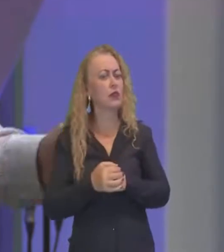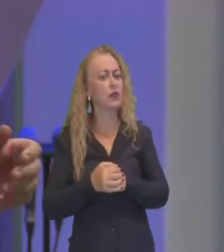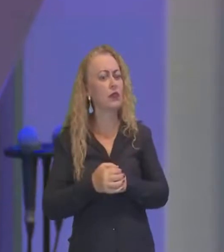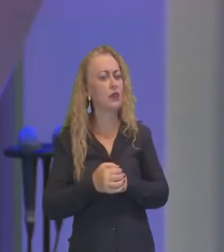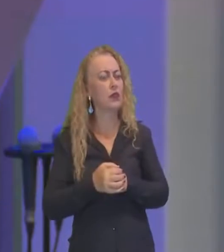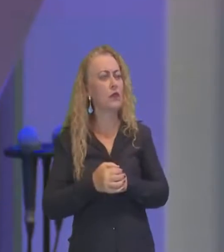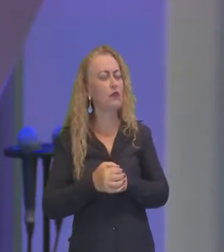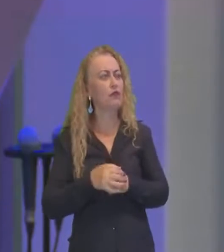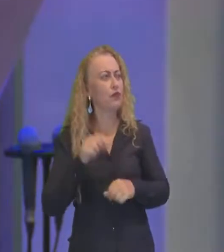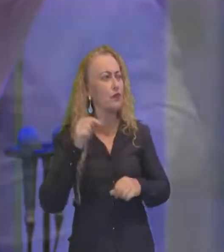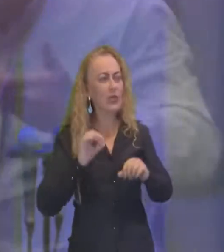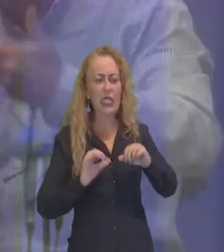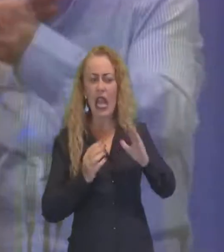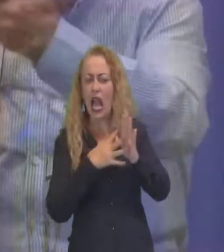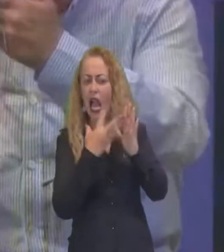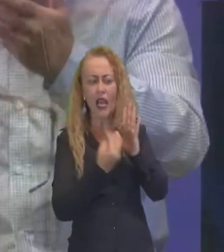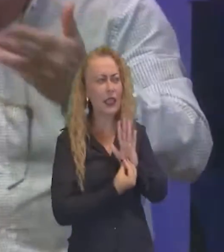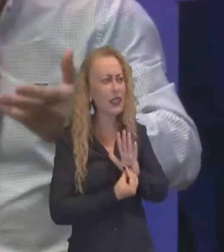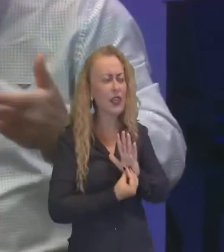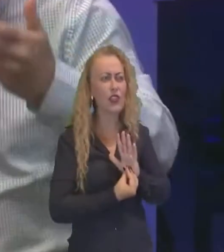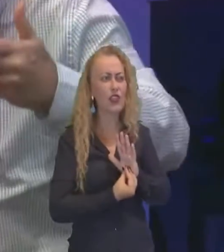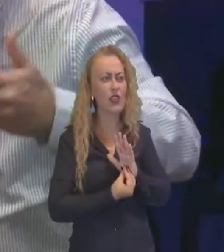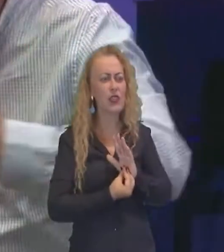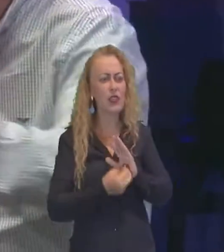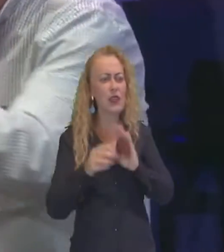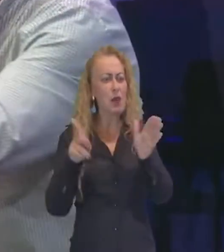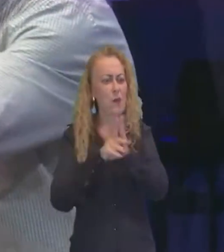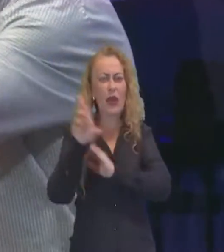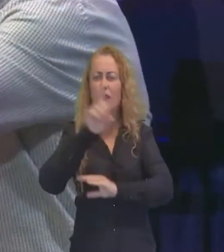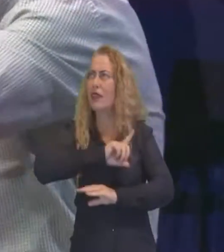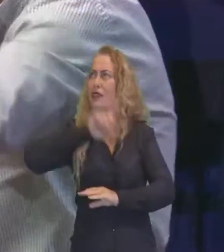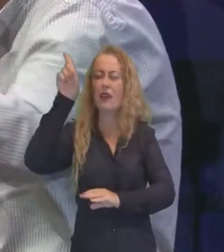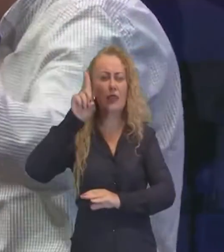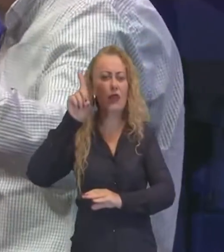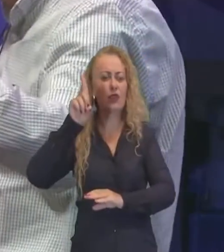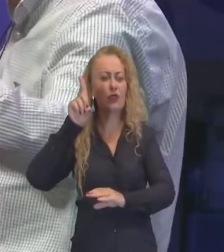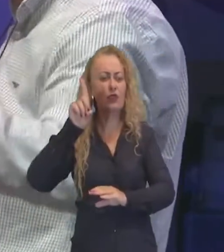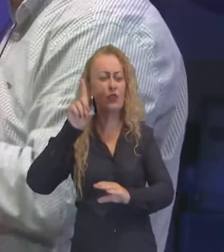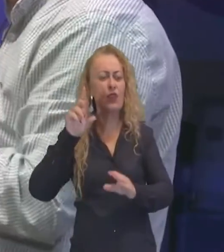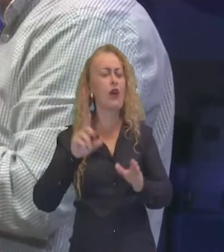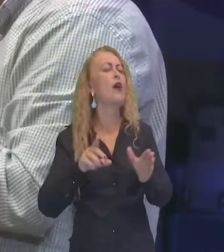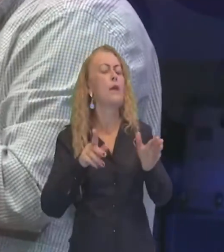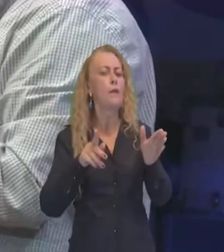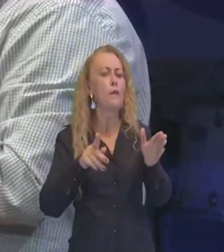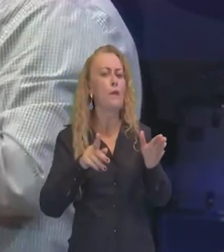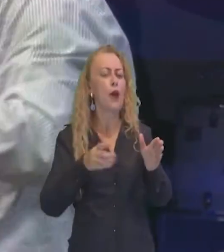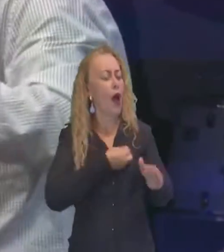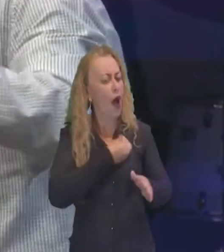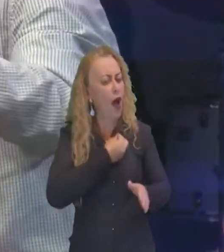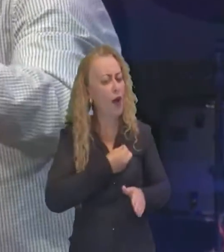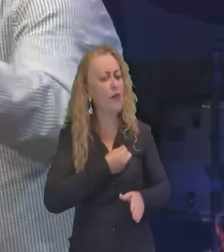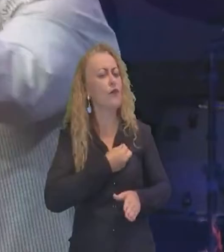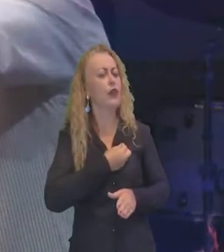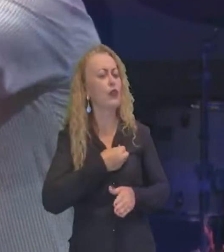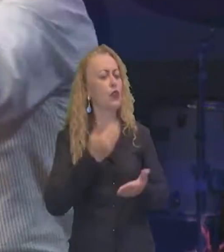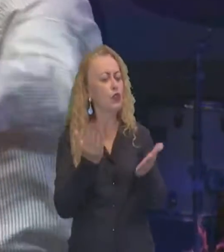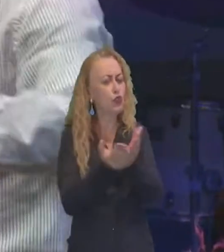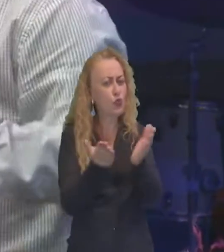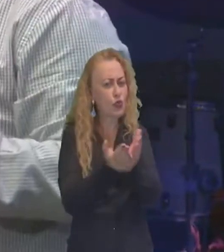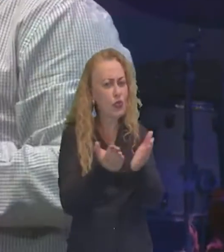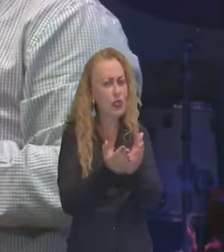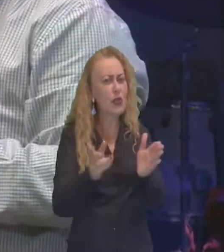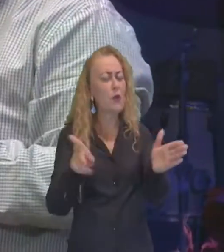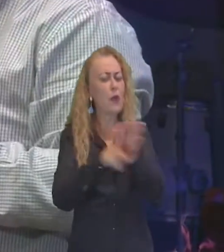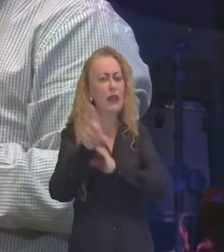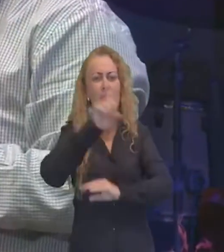igreja é sobrenatural. A vida cristã não é natural, a vida cristã é sobrenatural. Nós estamos ficando